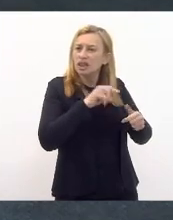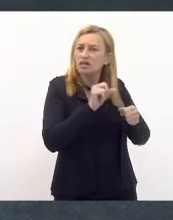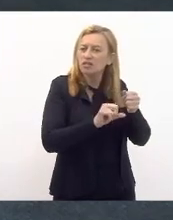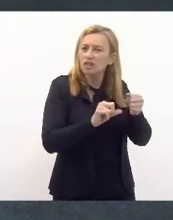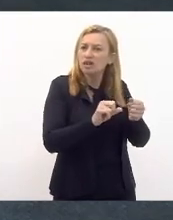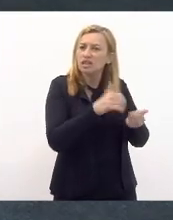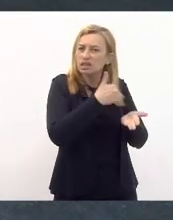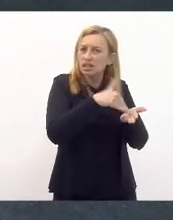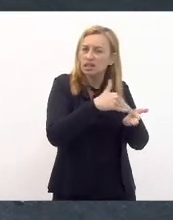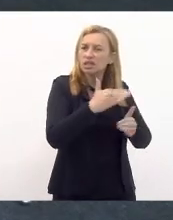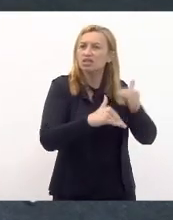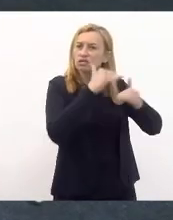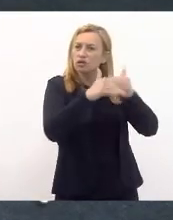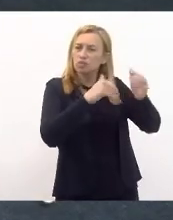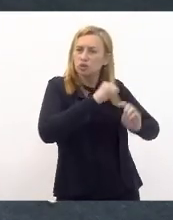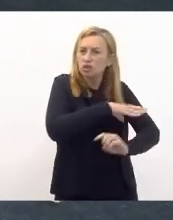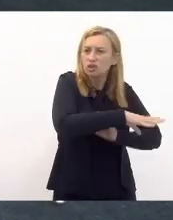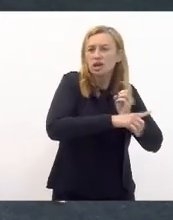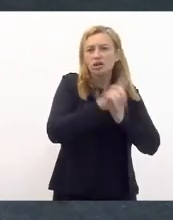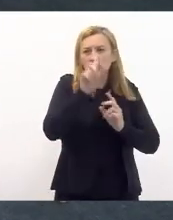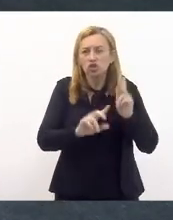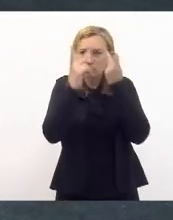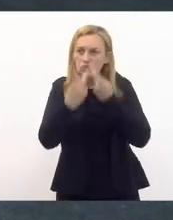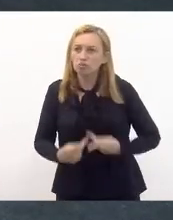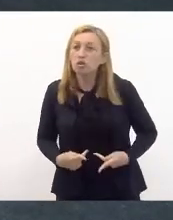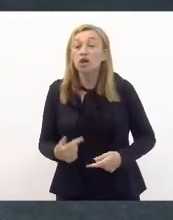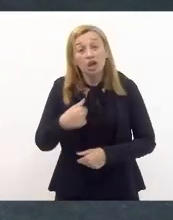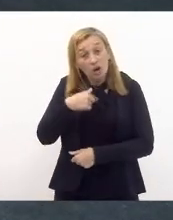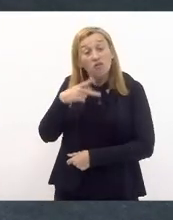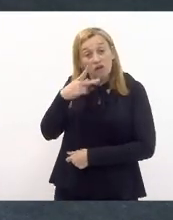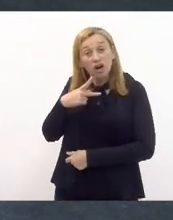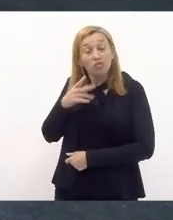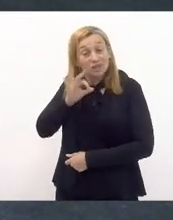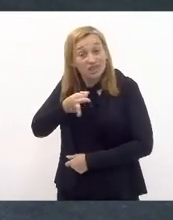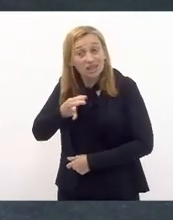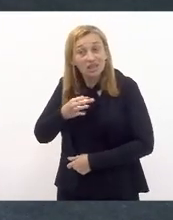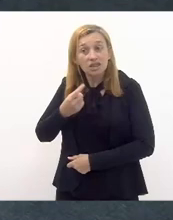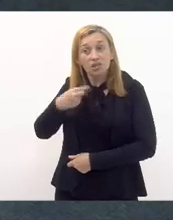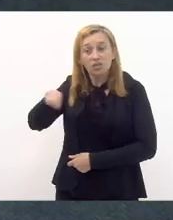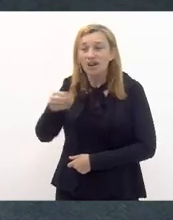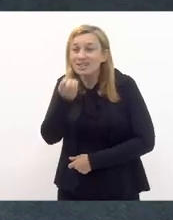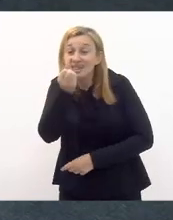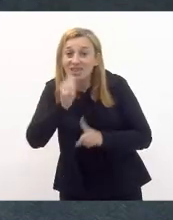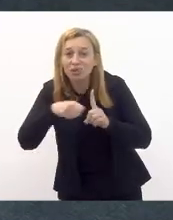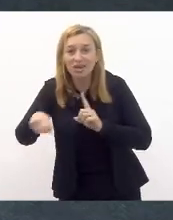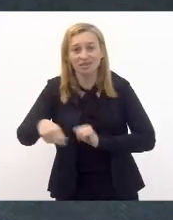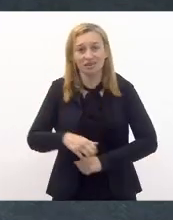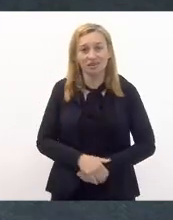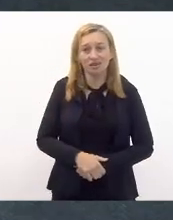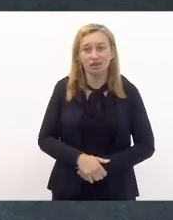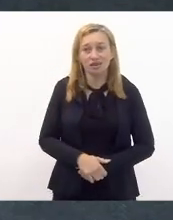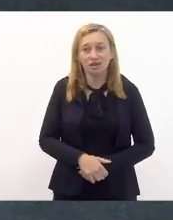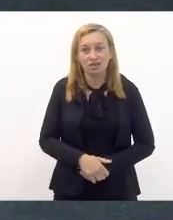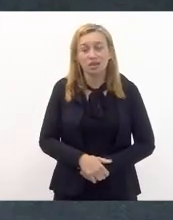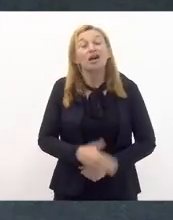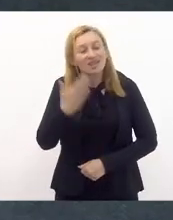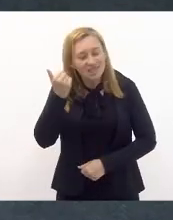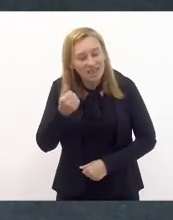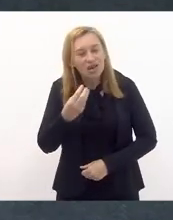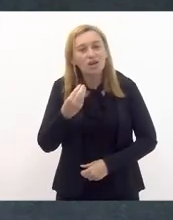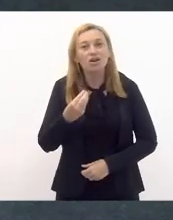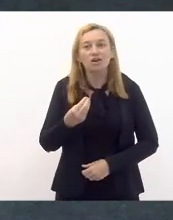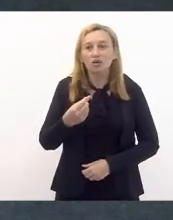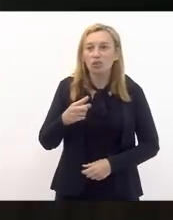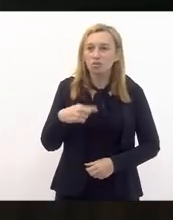realizado na secretaria Desenvolvimento Social direitos humanos e eu falo isso com propriedade estive lá durante seis meses sem bem o e